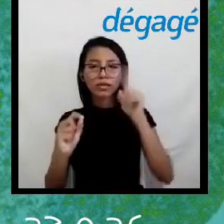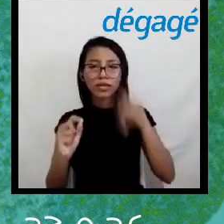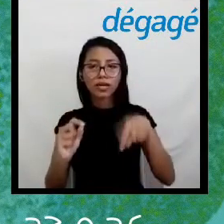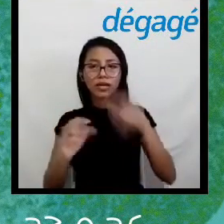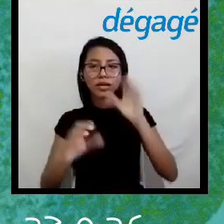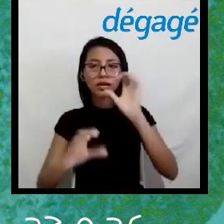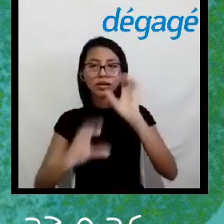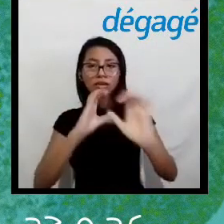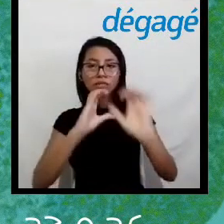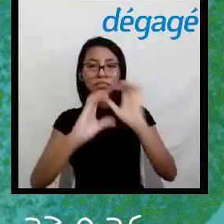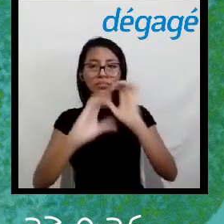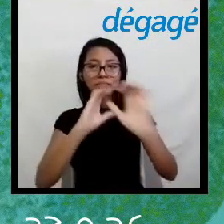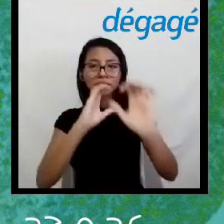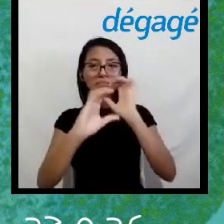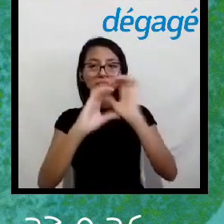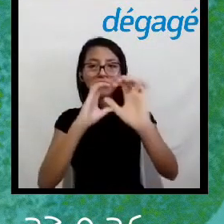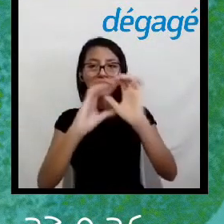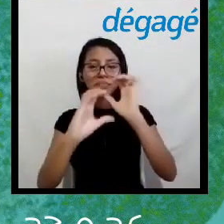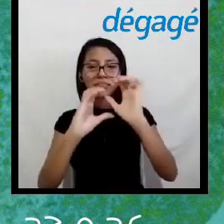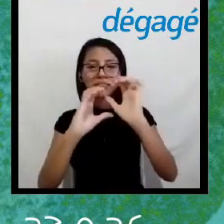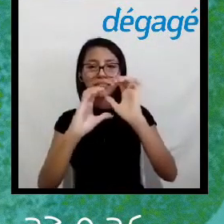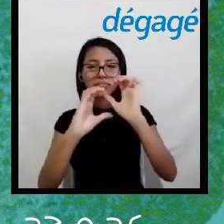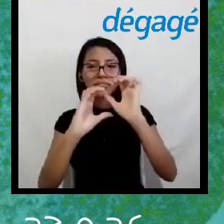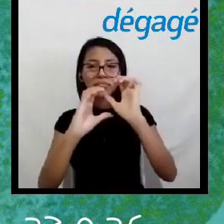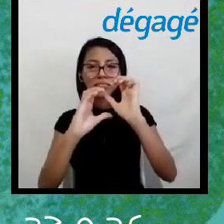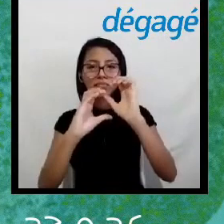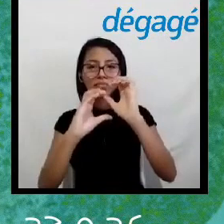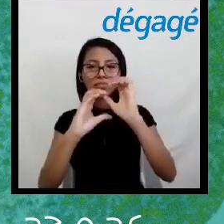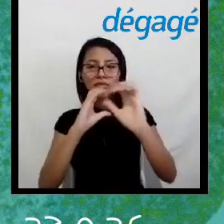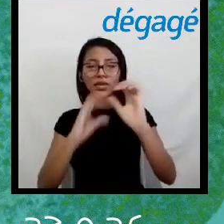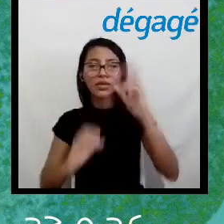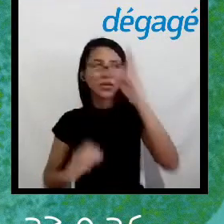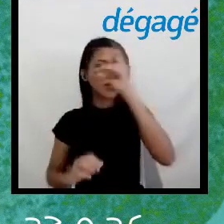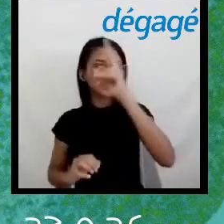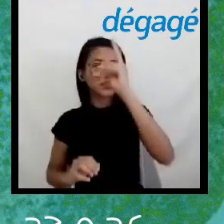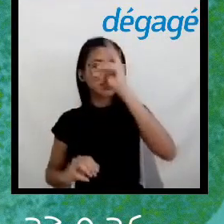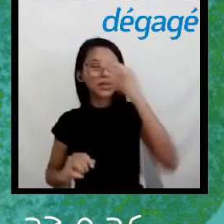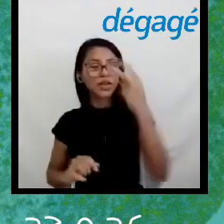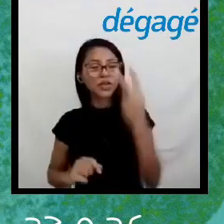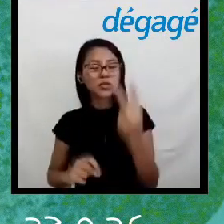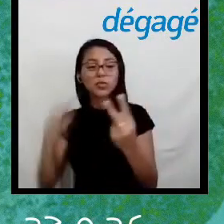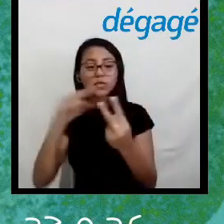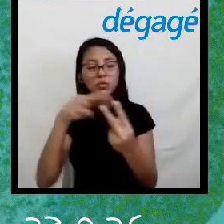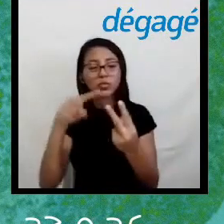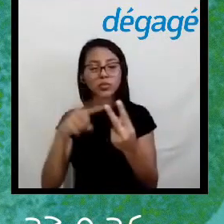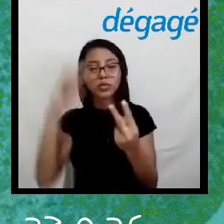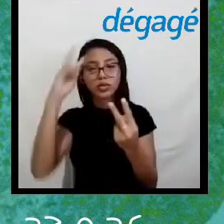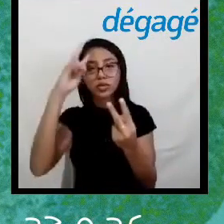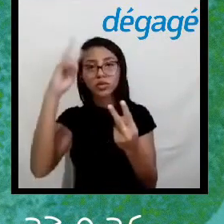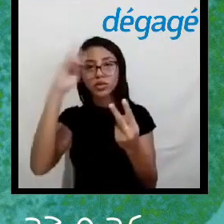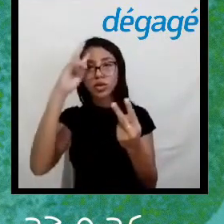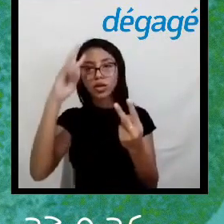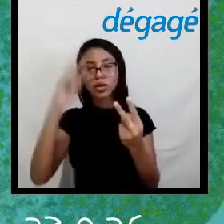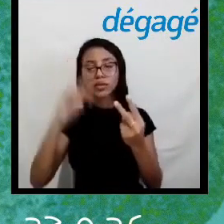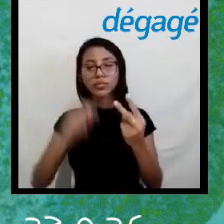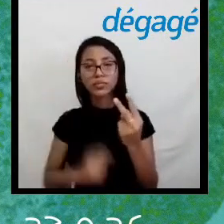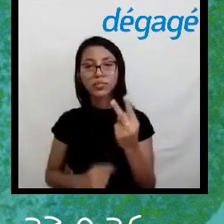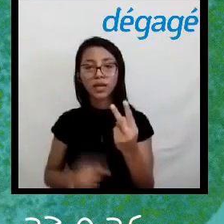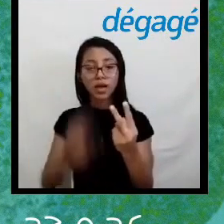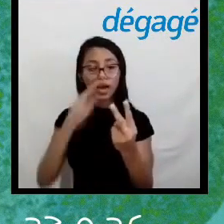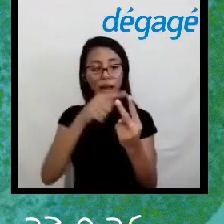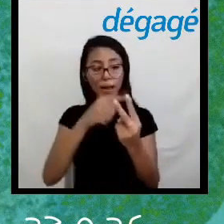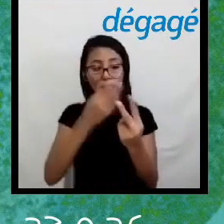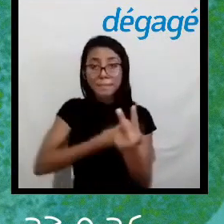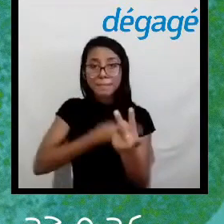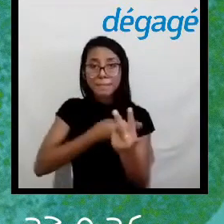Eu estou lembrando de duas situações aqui, que uma é uma amiga minha, que a gente estava dando uma palestra junto, e ela falou, se ele tapa